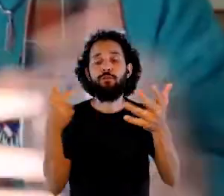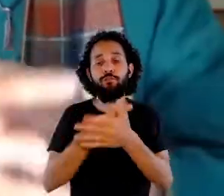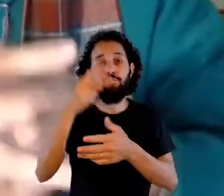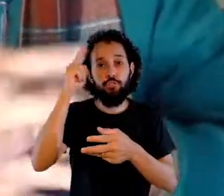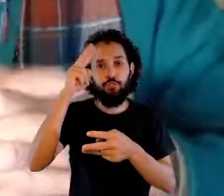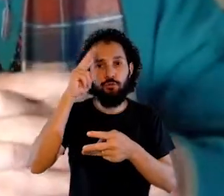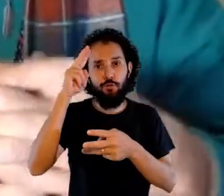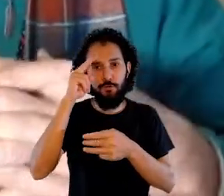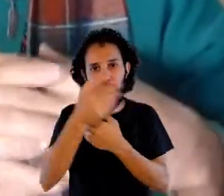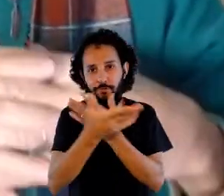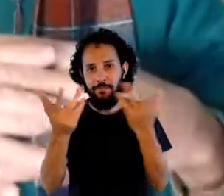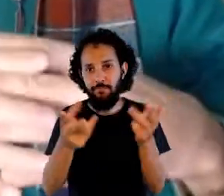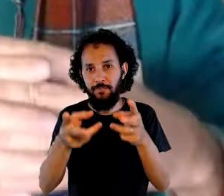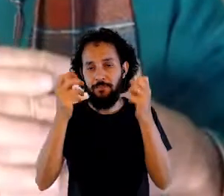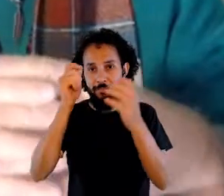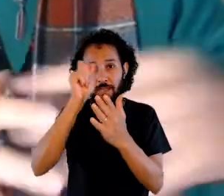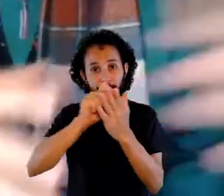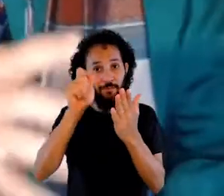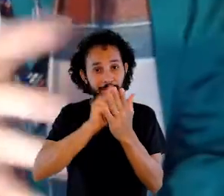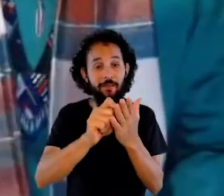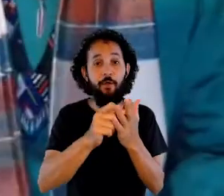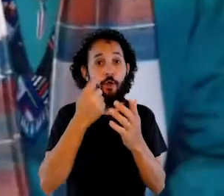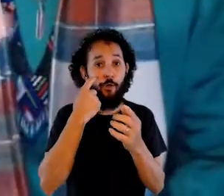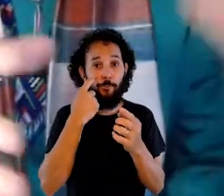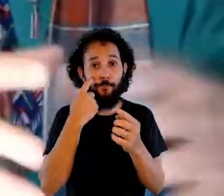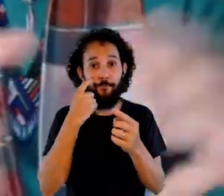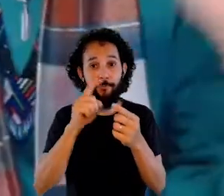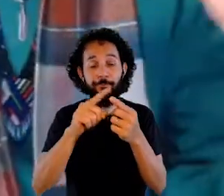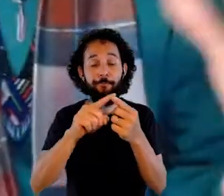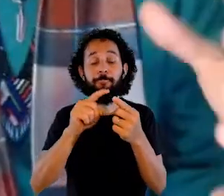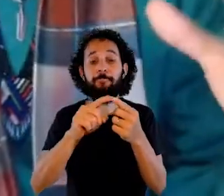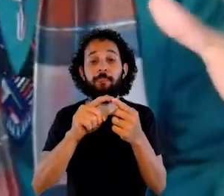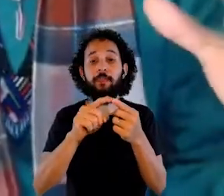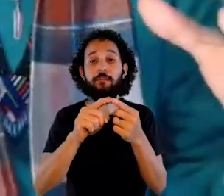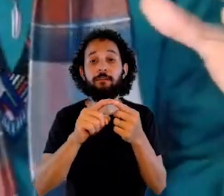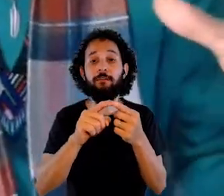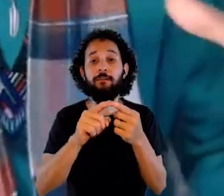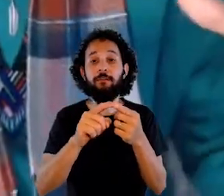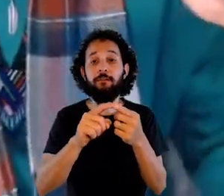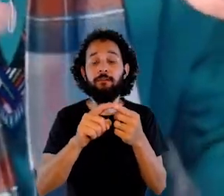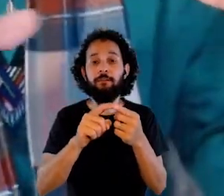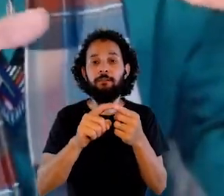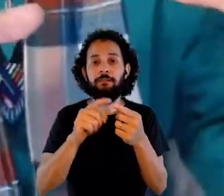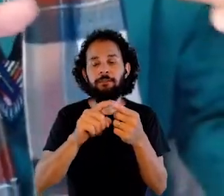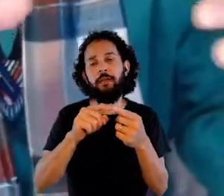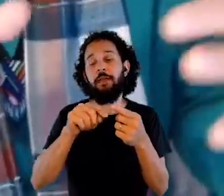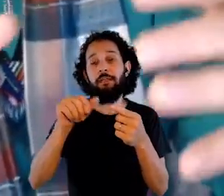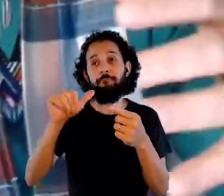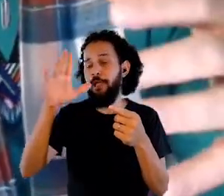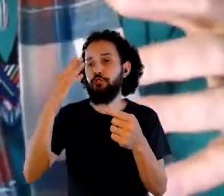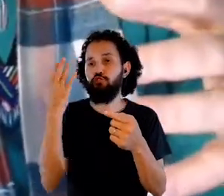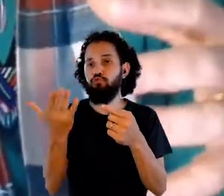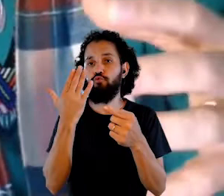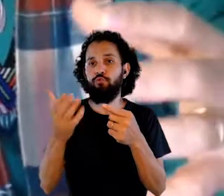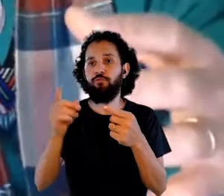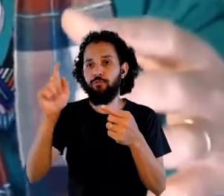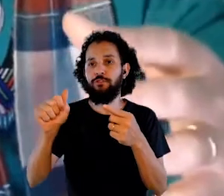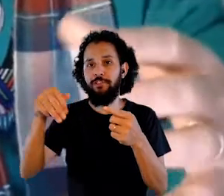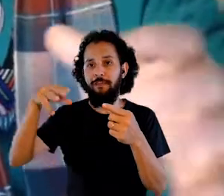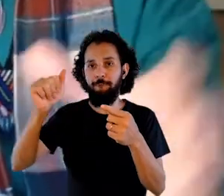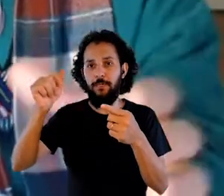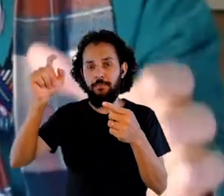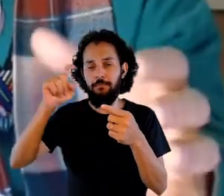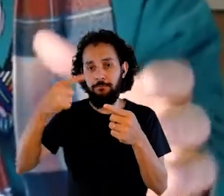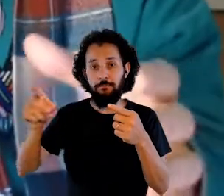3. Uma primeira, que é a mais estudada, é que os xamãs, fazendo essa